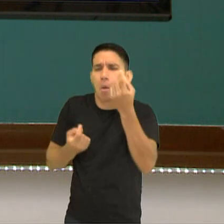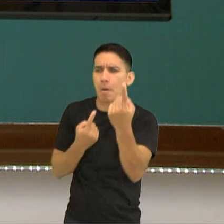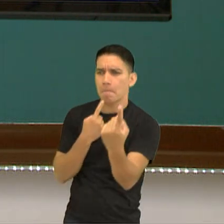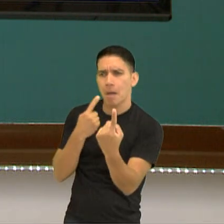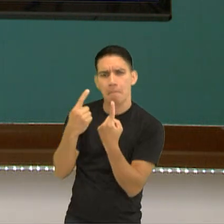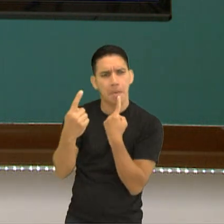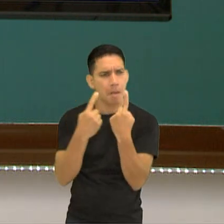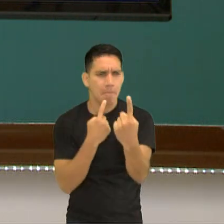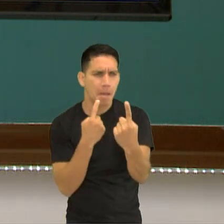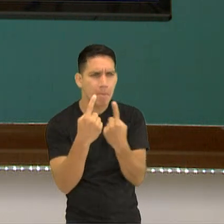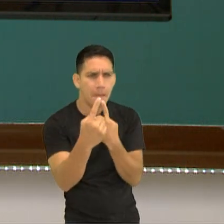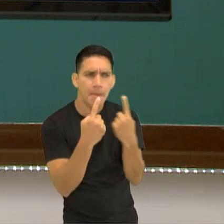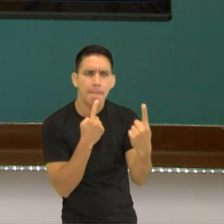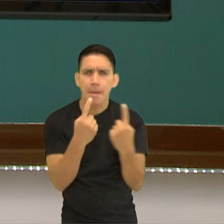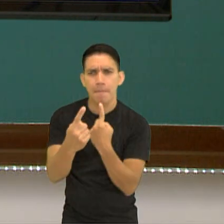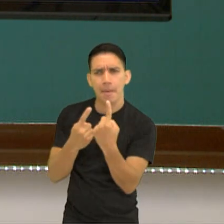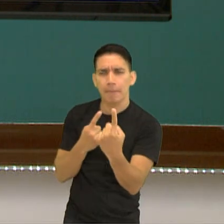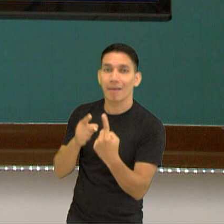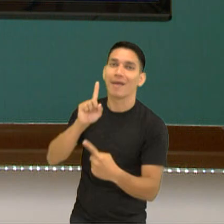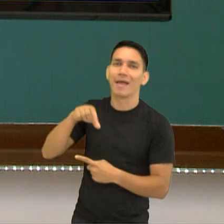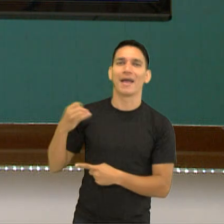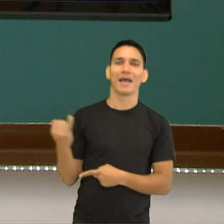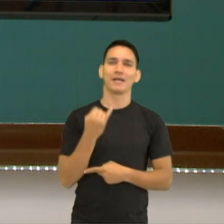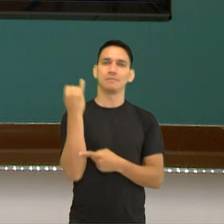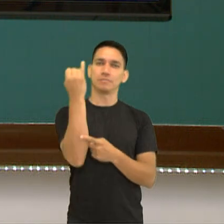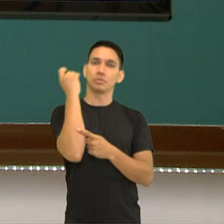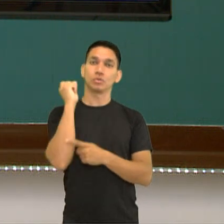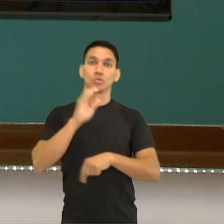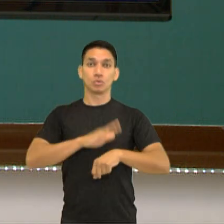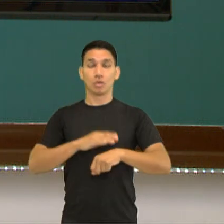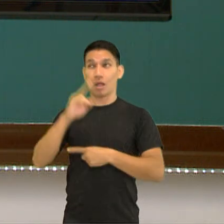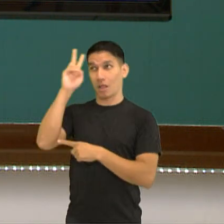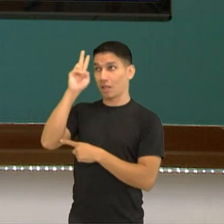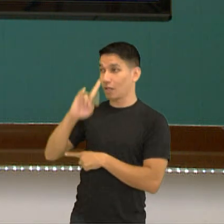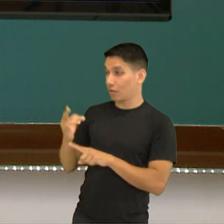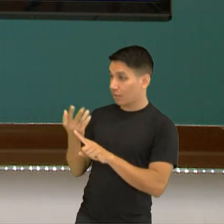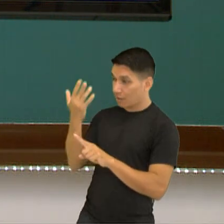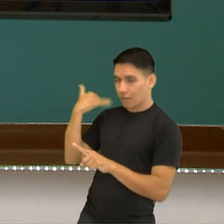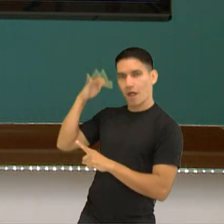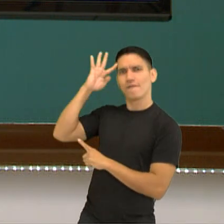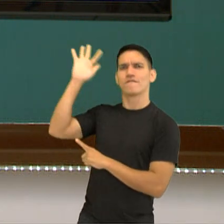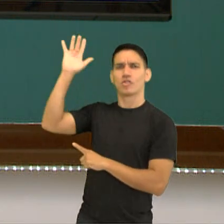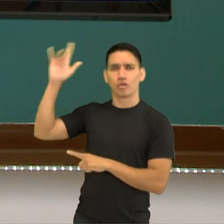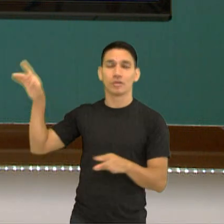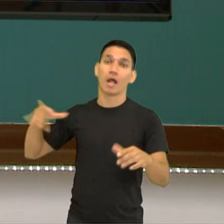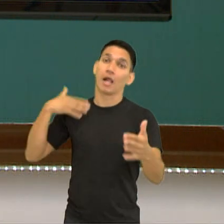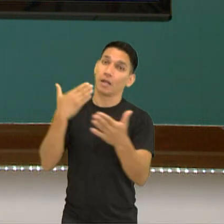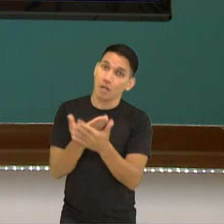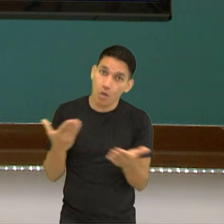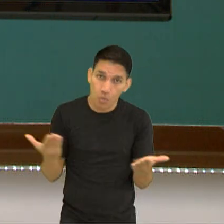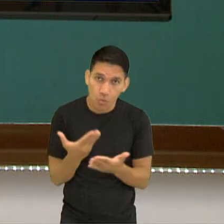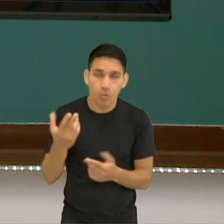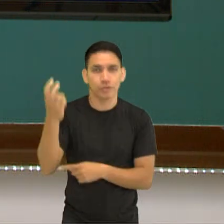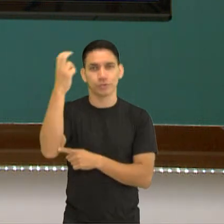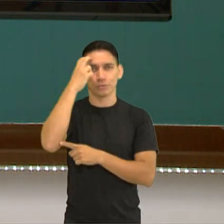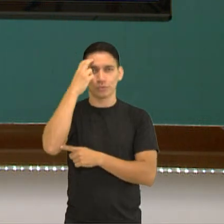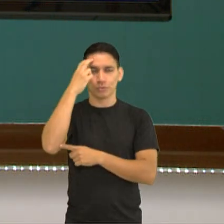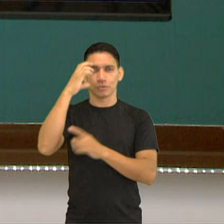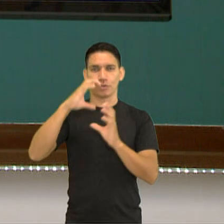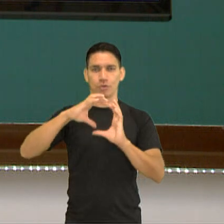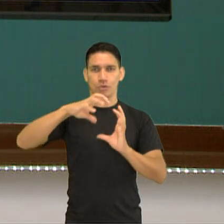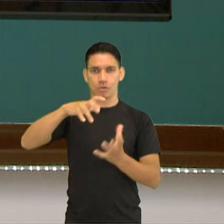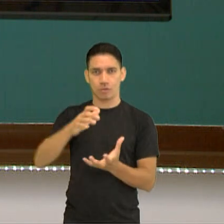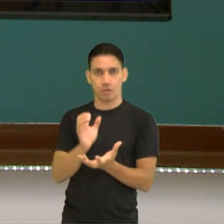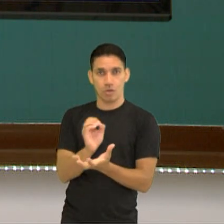diálogo, tá? Então é muito importante aí para a história da filosofia e para a nossa cultura ocidental.